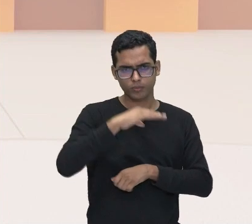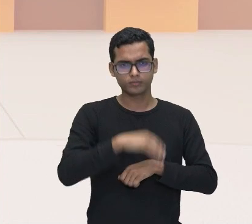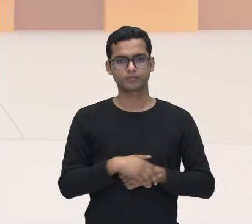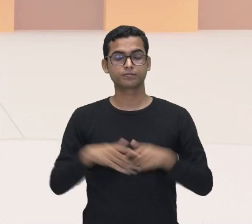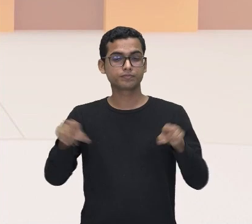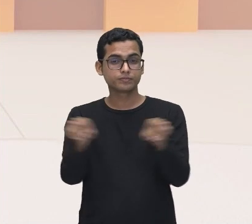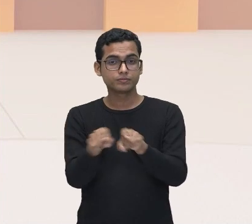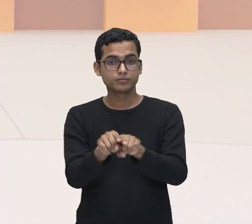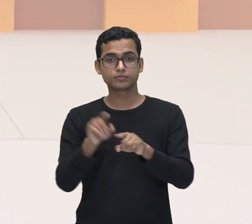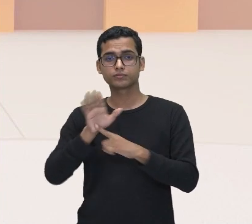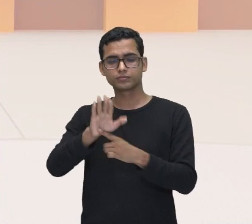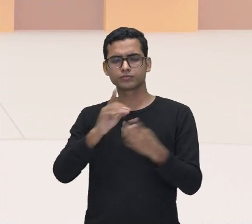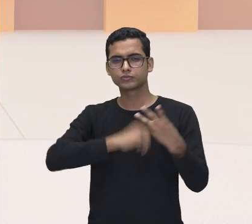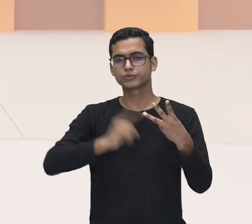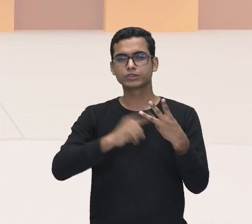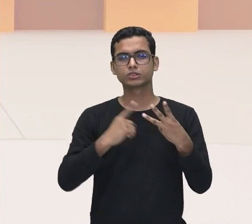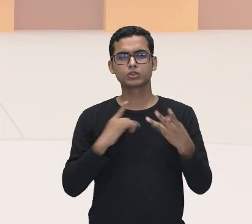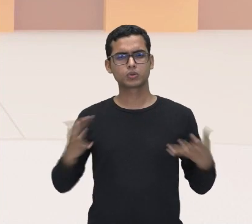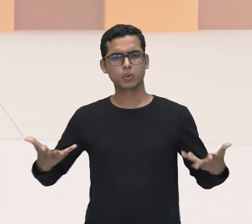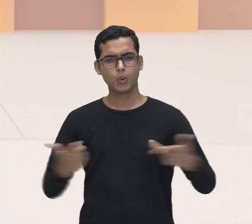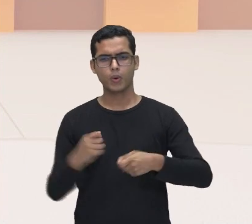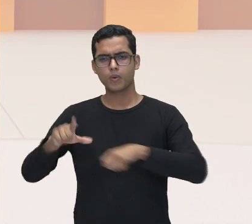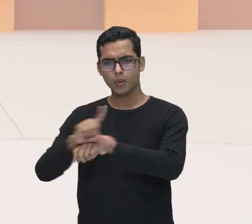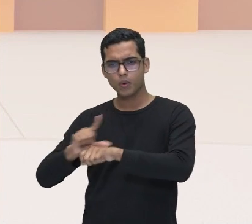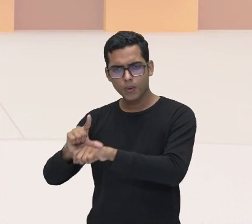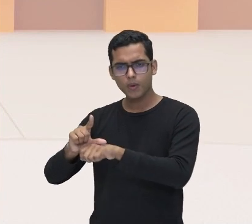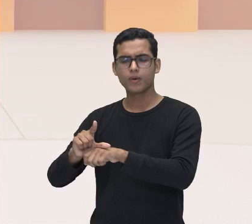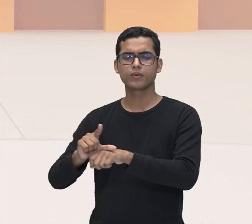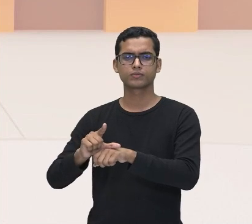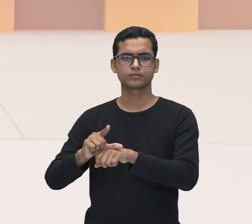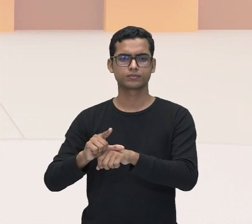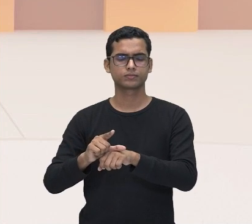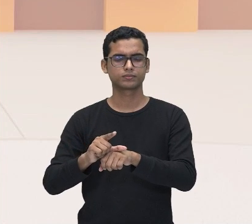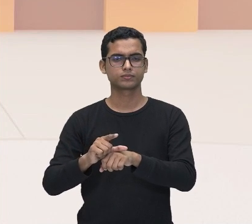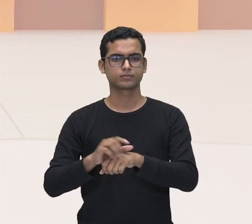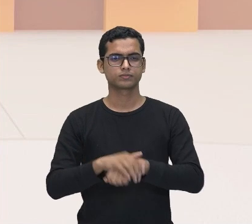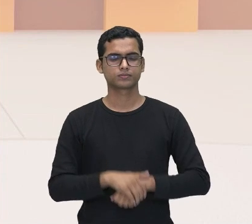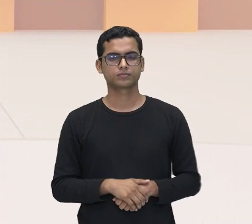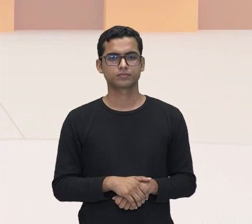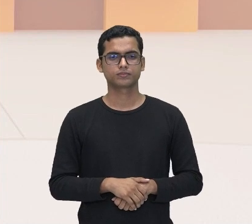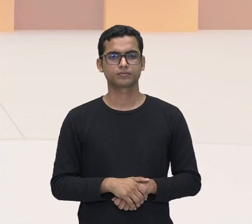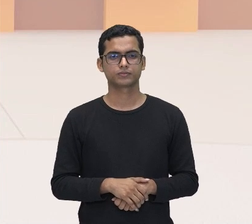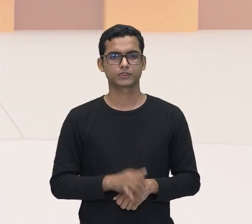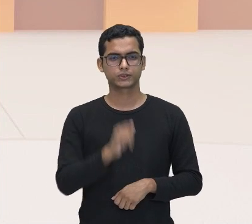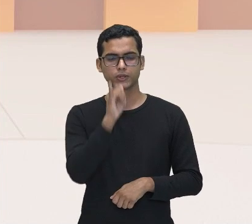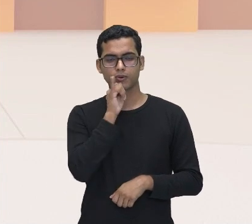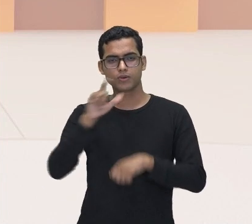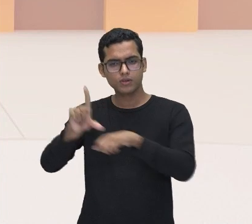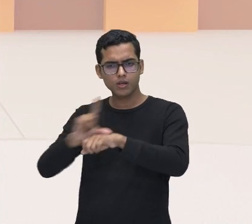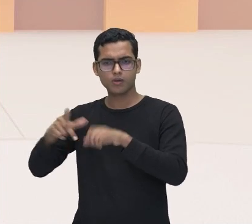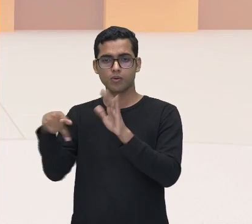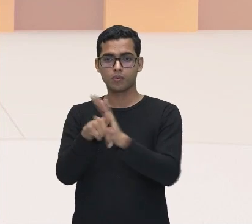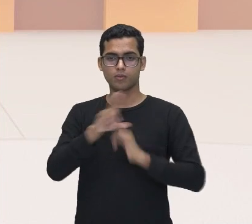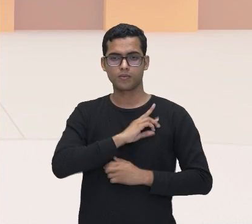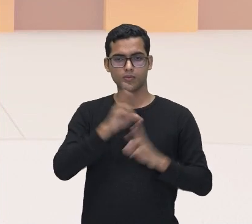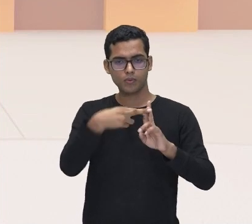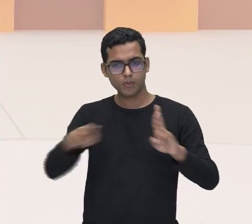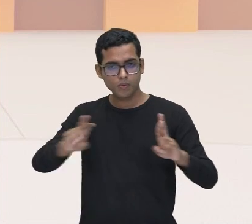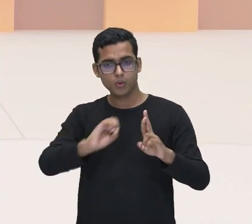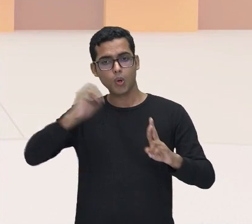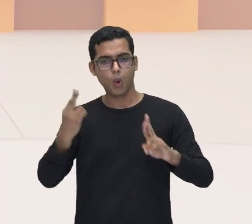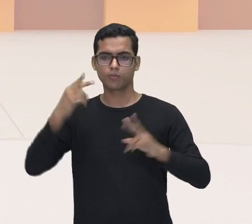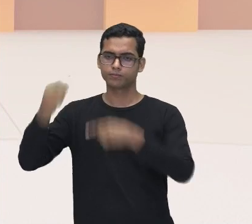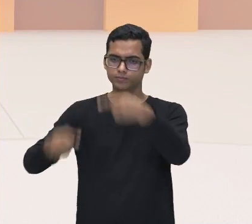de agregar as pessoas ao seu redor. Exemplos, lideranças religiosas ou